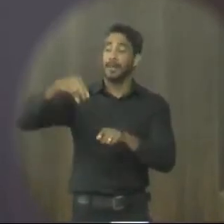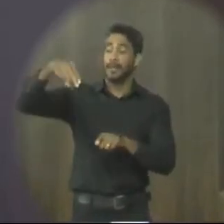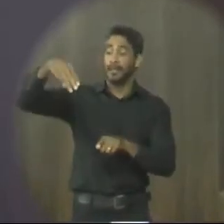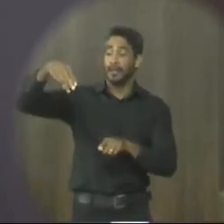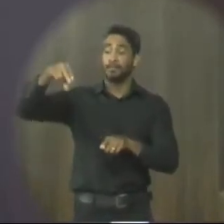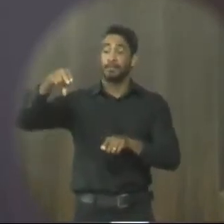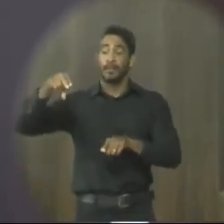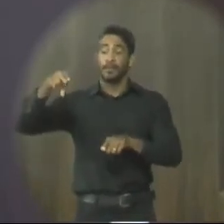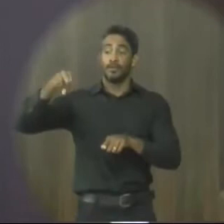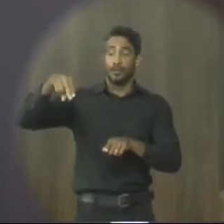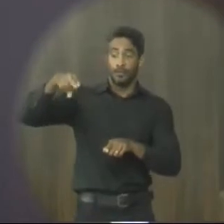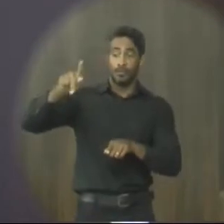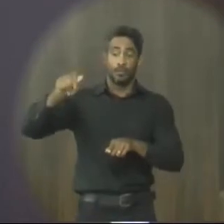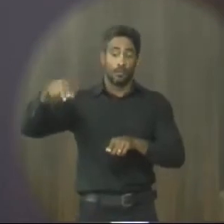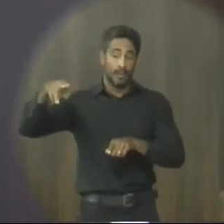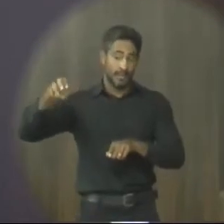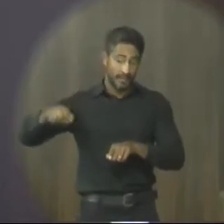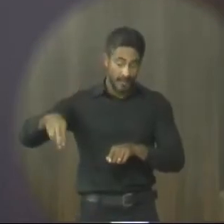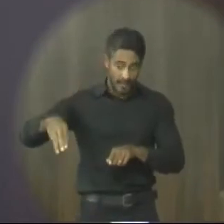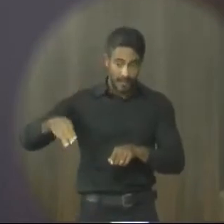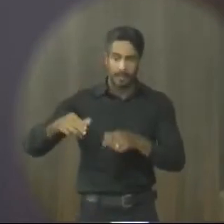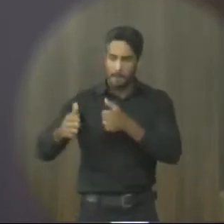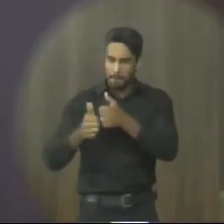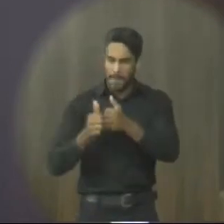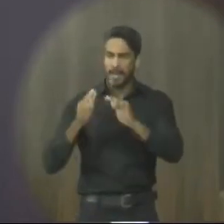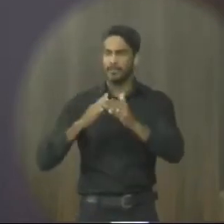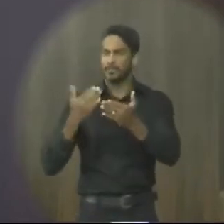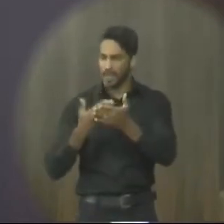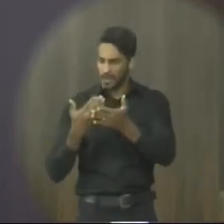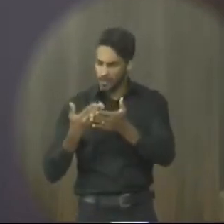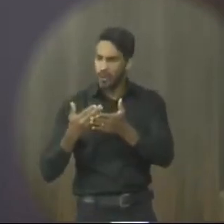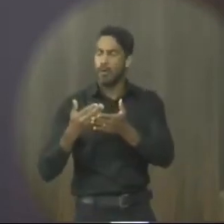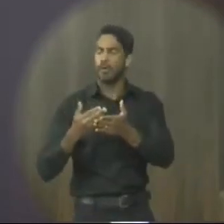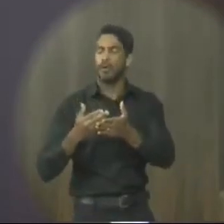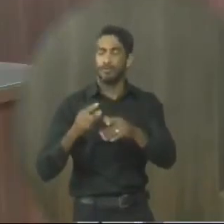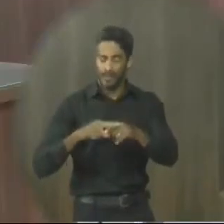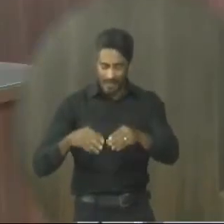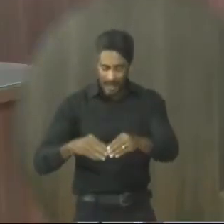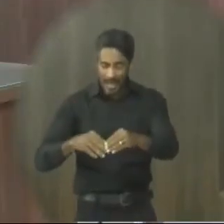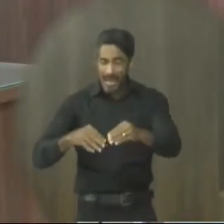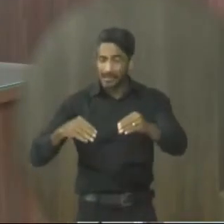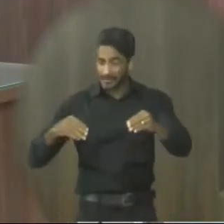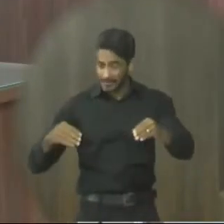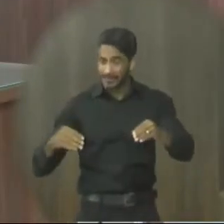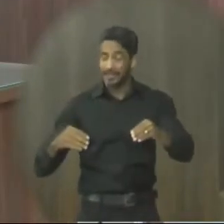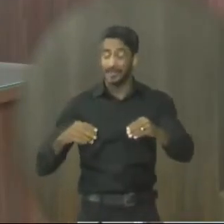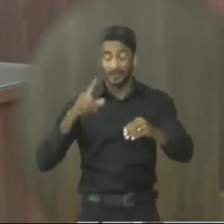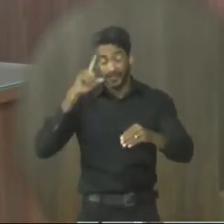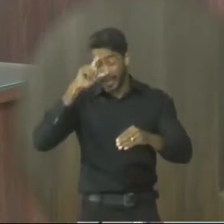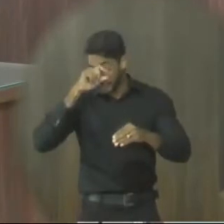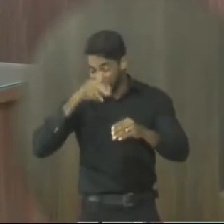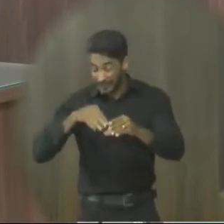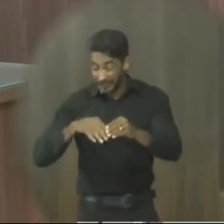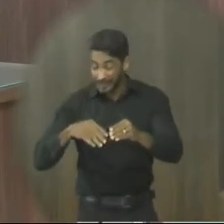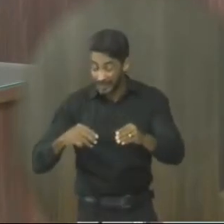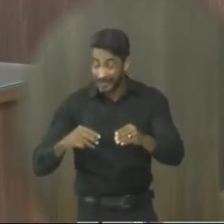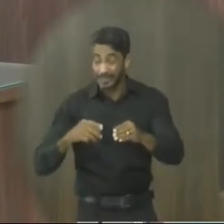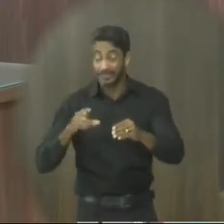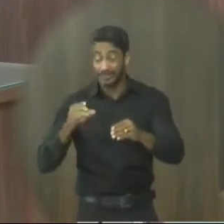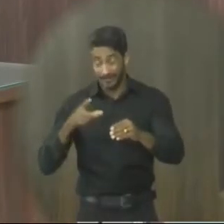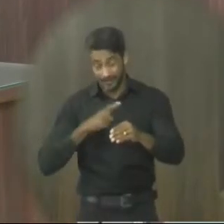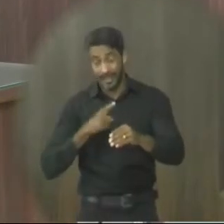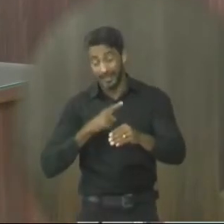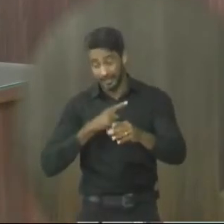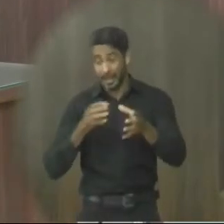aquelas regiões próximas à escola, que também ficou, o tipo de solo ali da floresta é um solo complicado, né? Então, assim, a gente tem que estar com a equipe